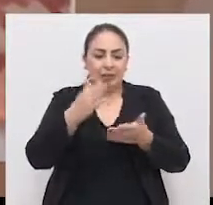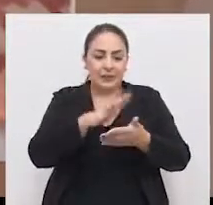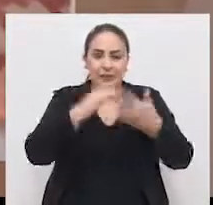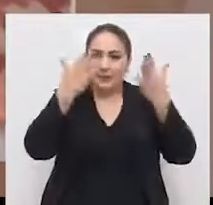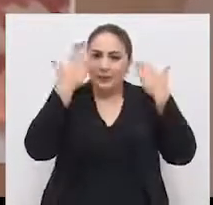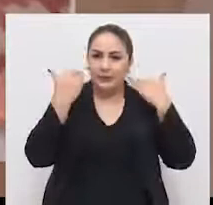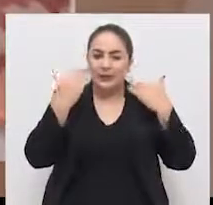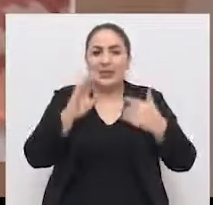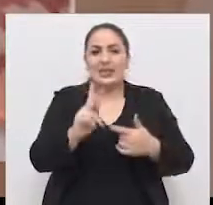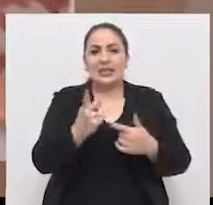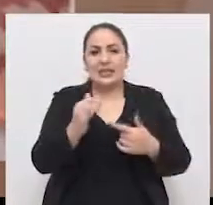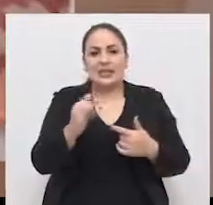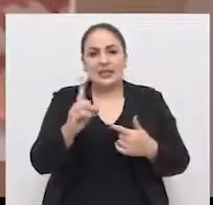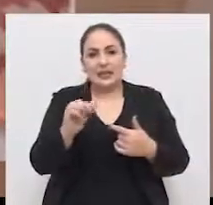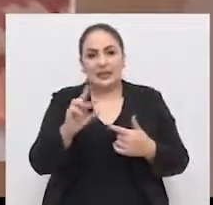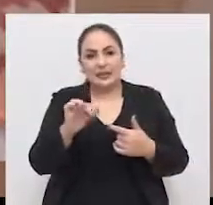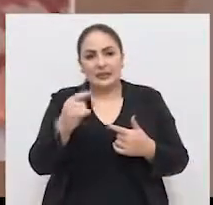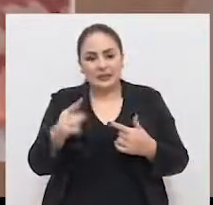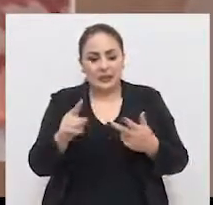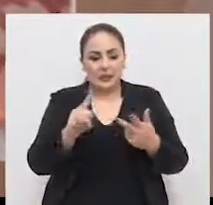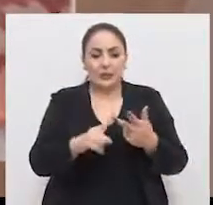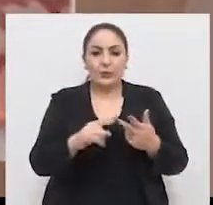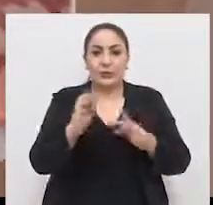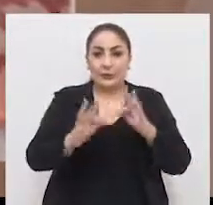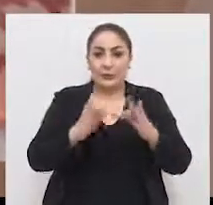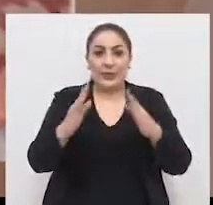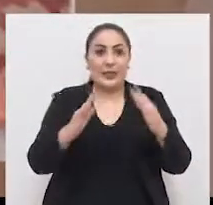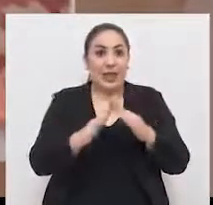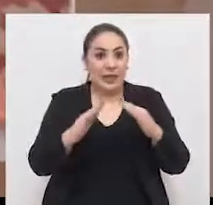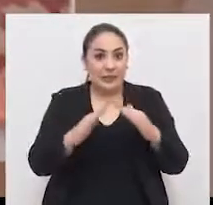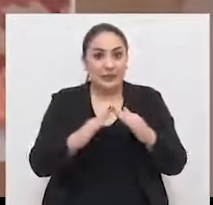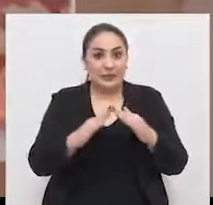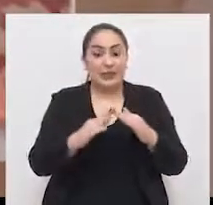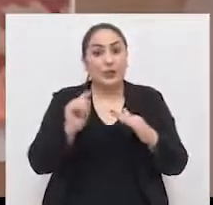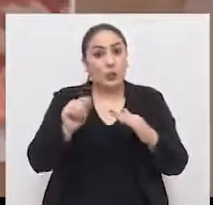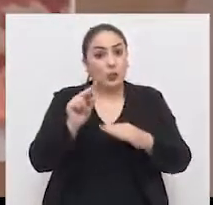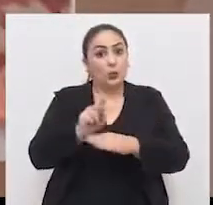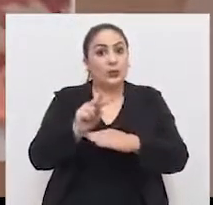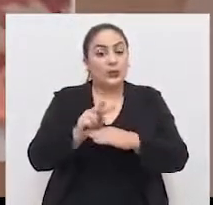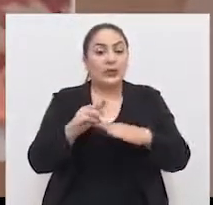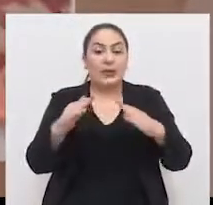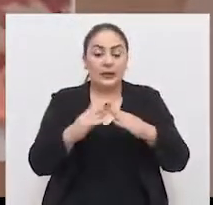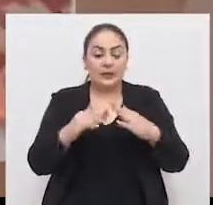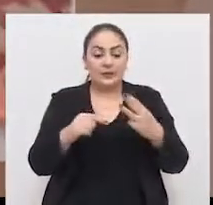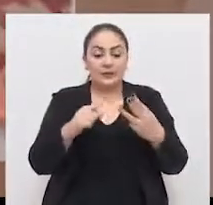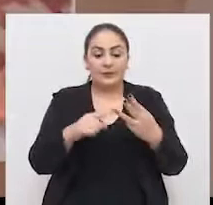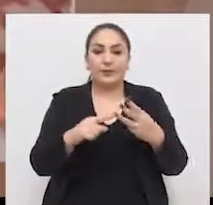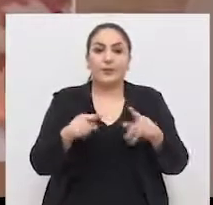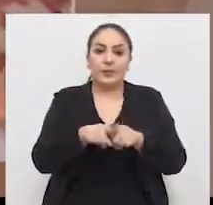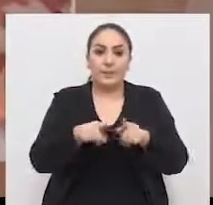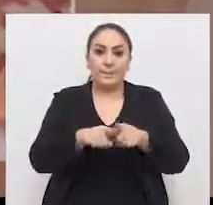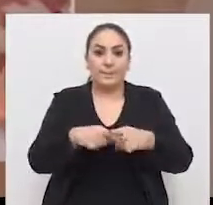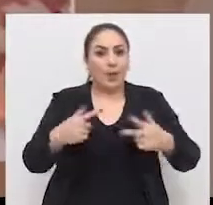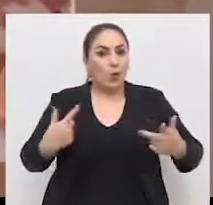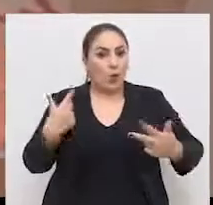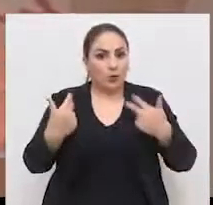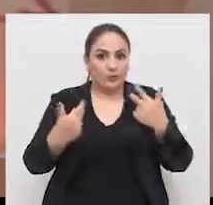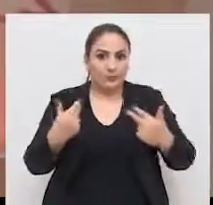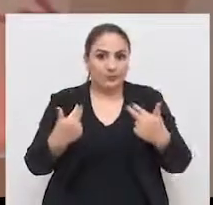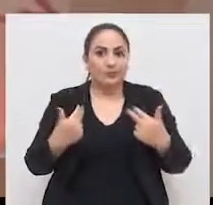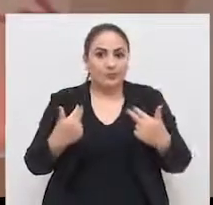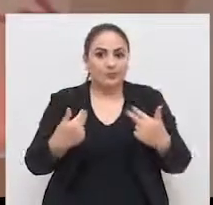os tratamentos de salão, os tratamentos de casa que você vai cuidar em casa e também o